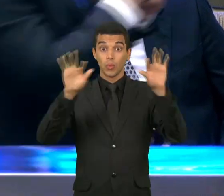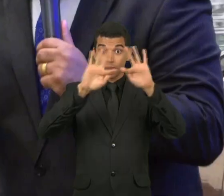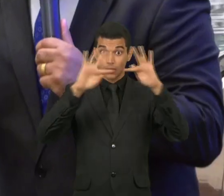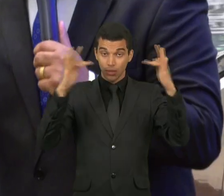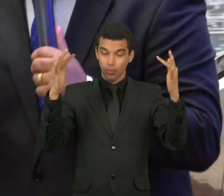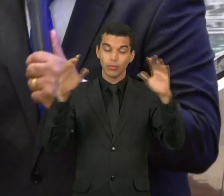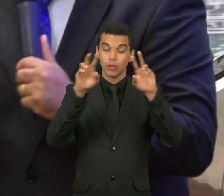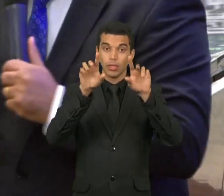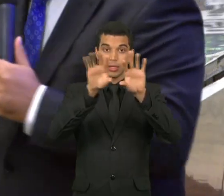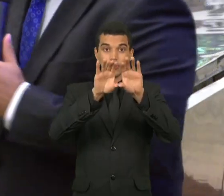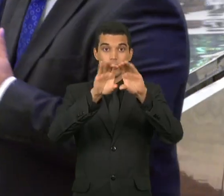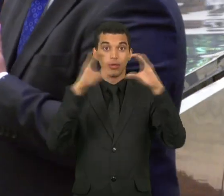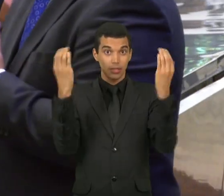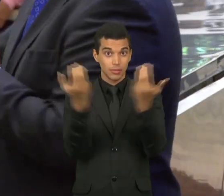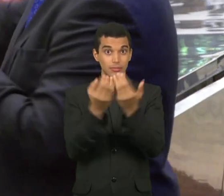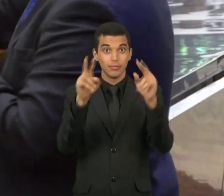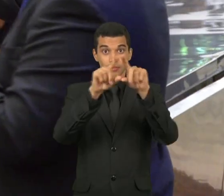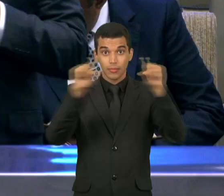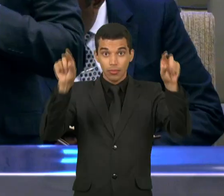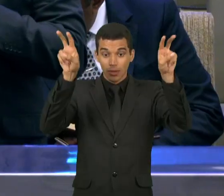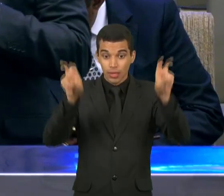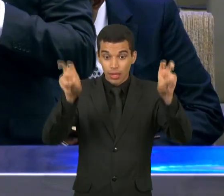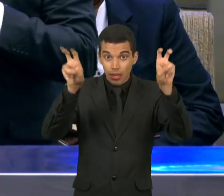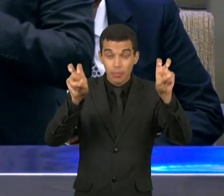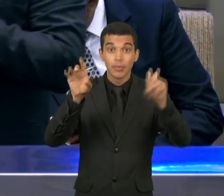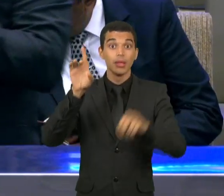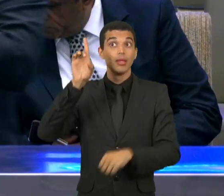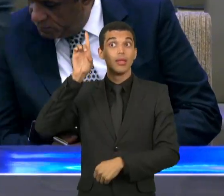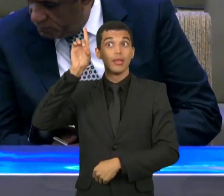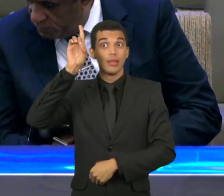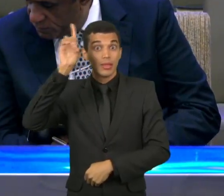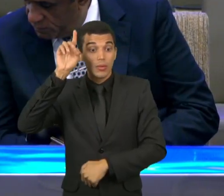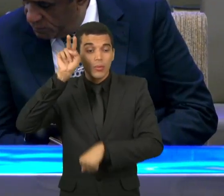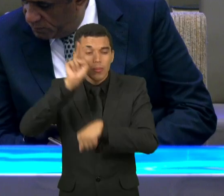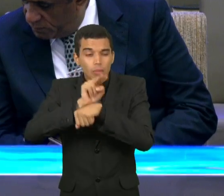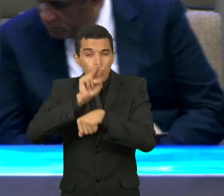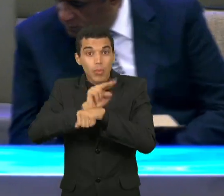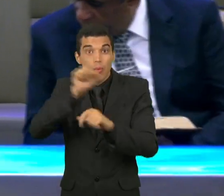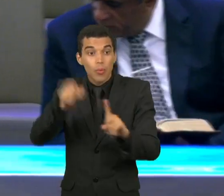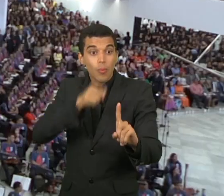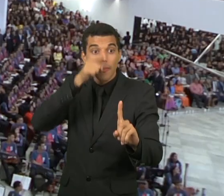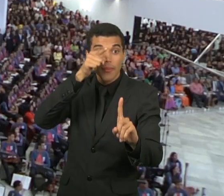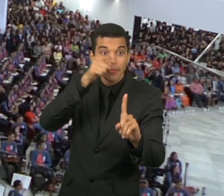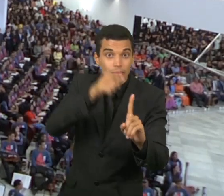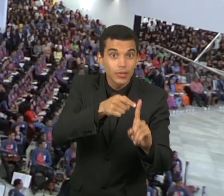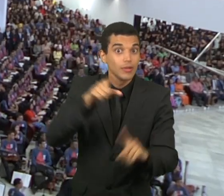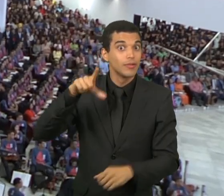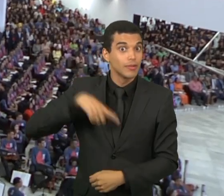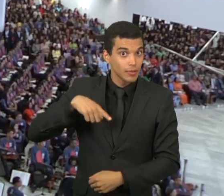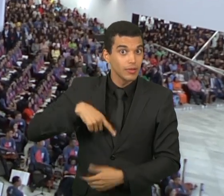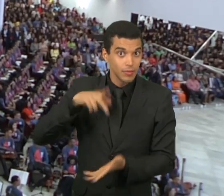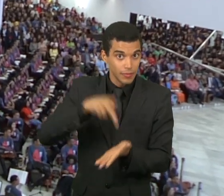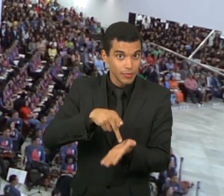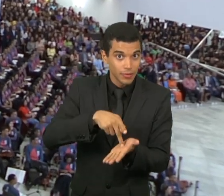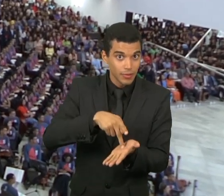um, só esse lado respondeu, eu vou falar com vocês, preservados para